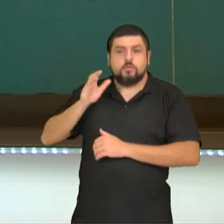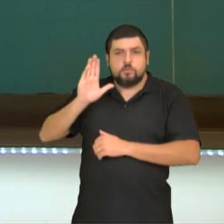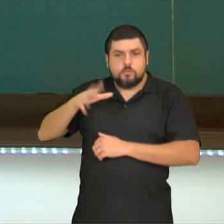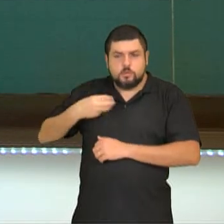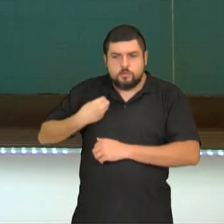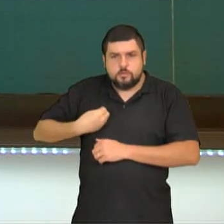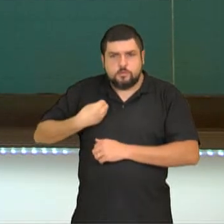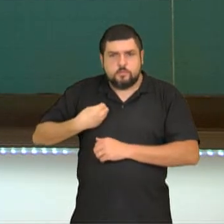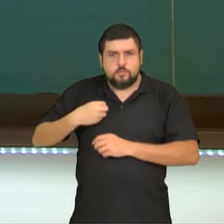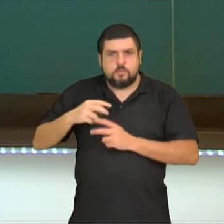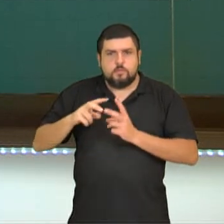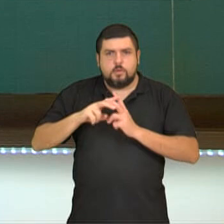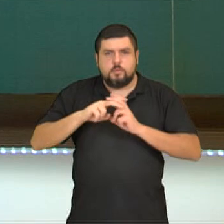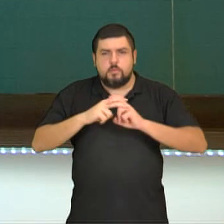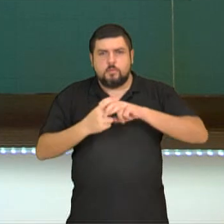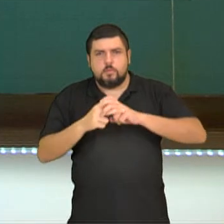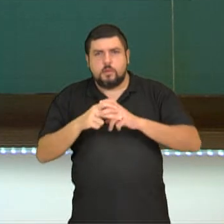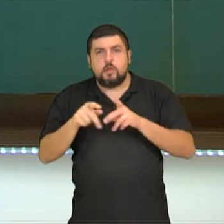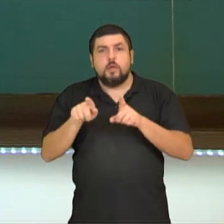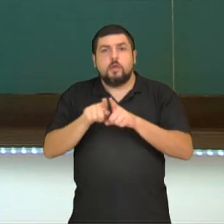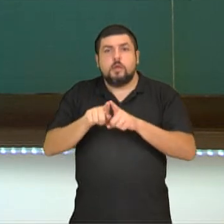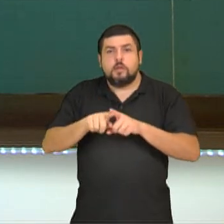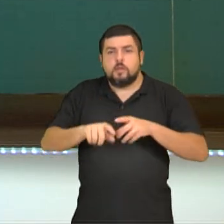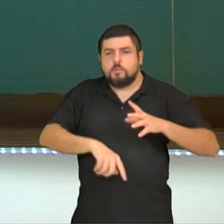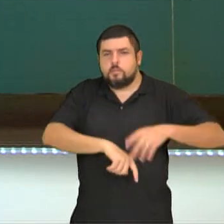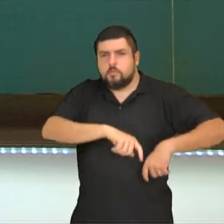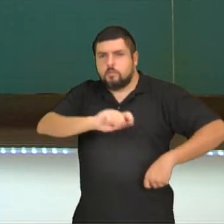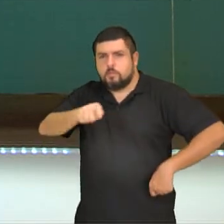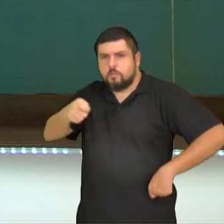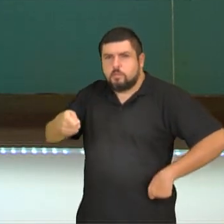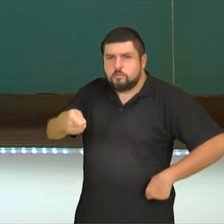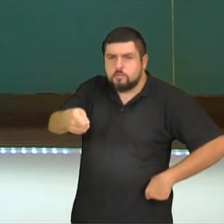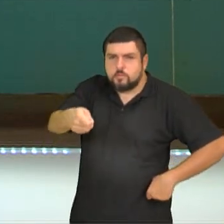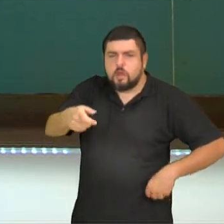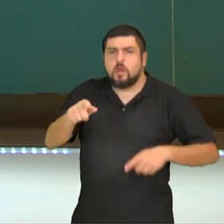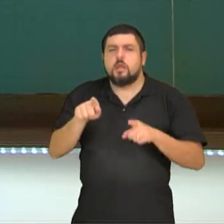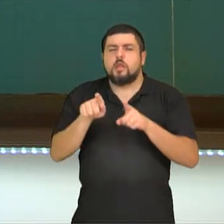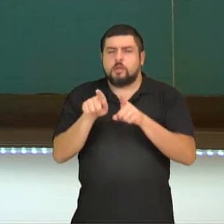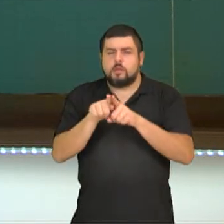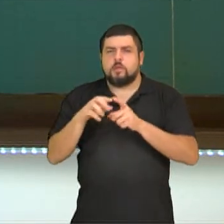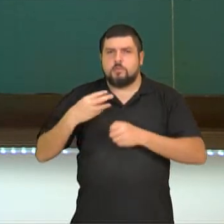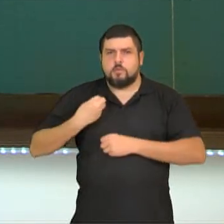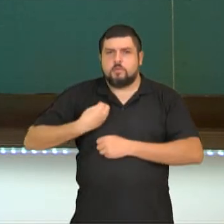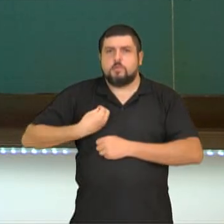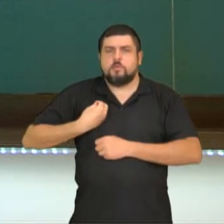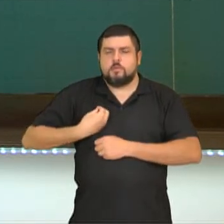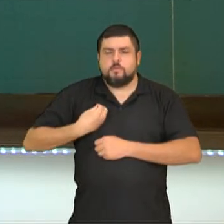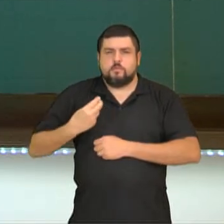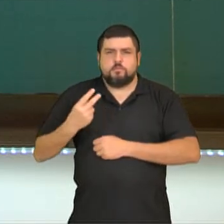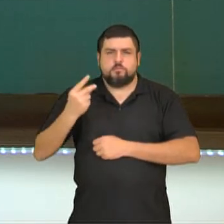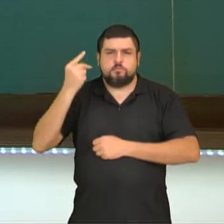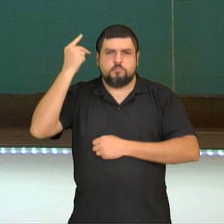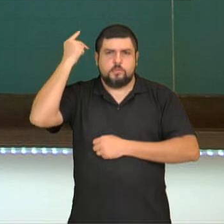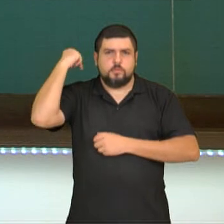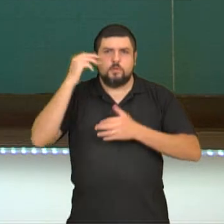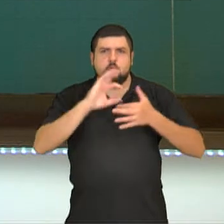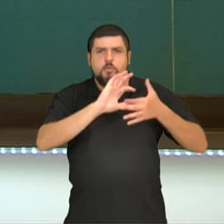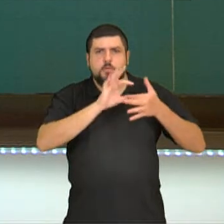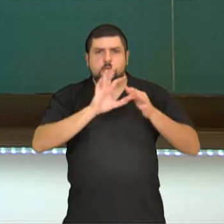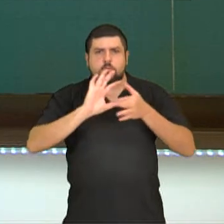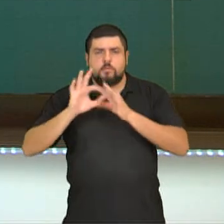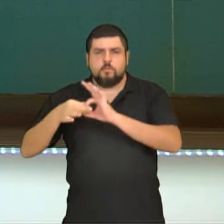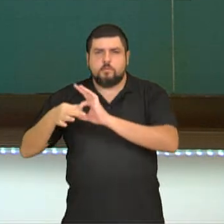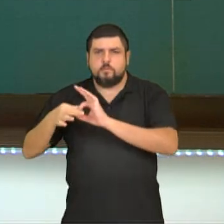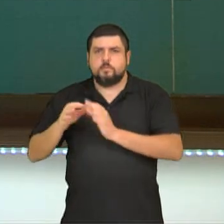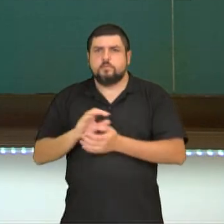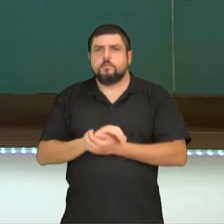olímpica e a esgrima, perdão. Tá? Então, essas duas lutas estão presentes faz muito tempo no programa dos Jogos